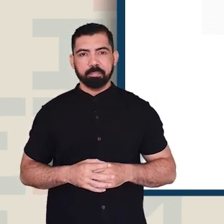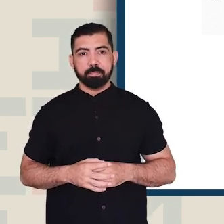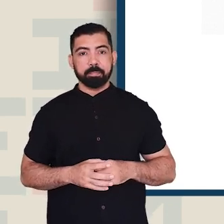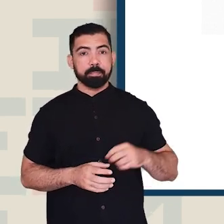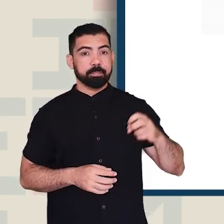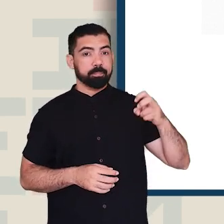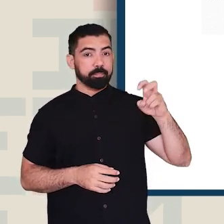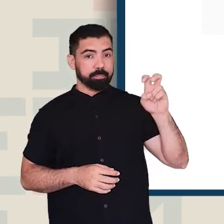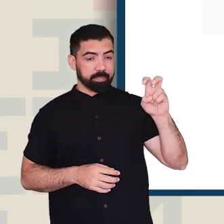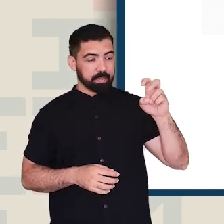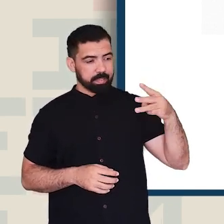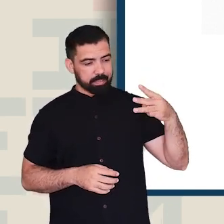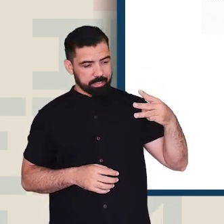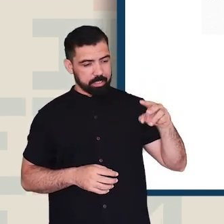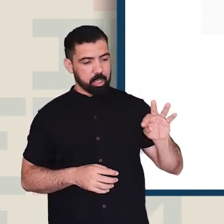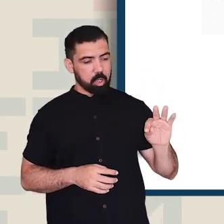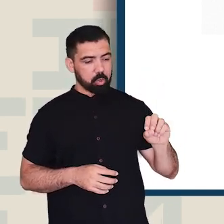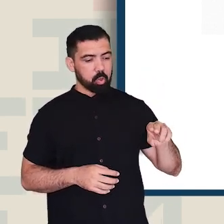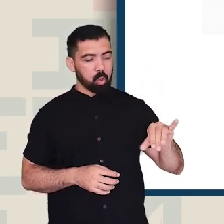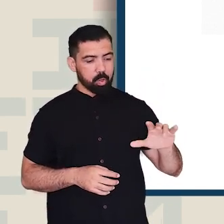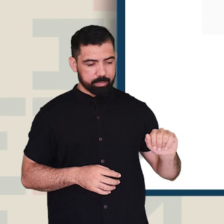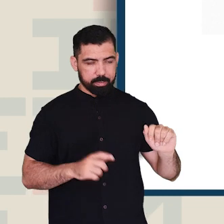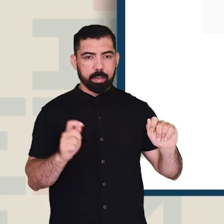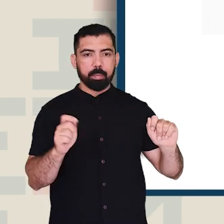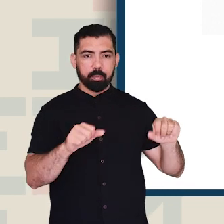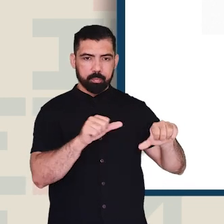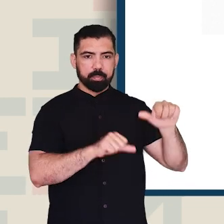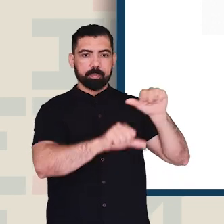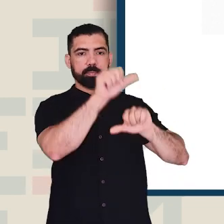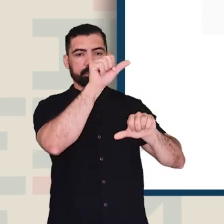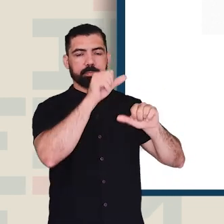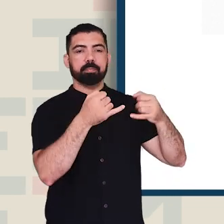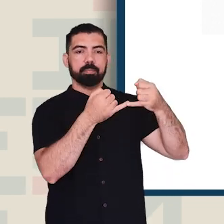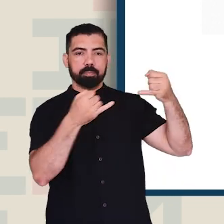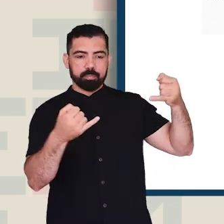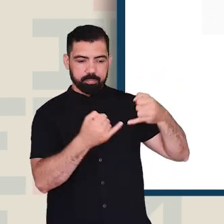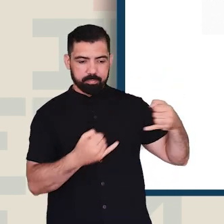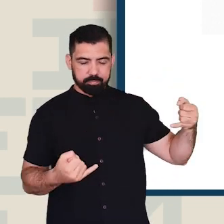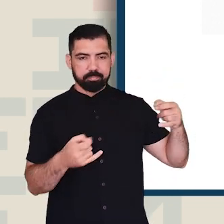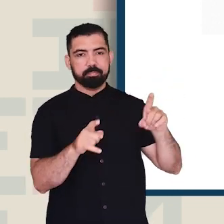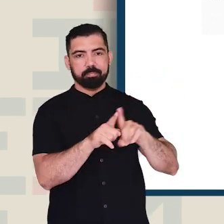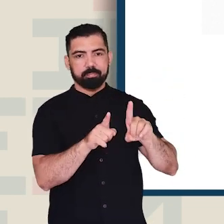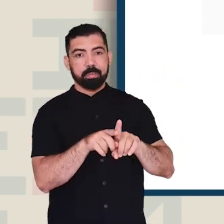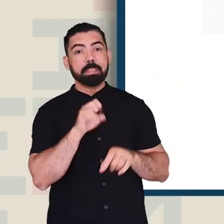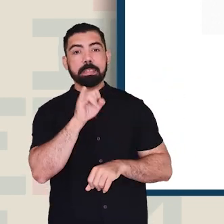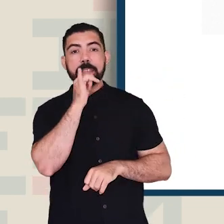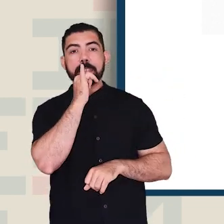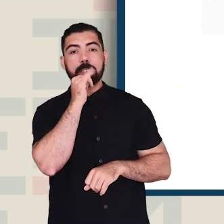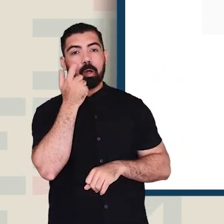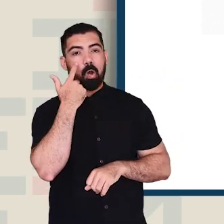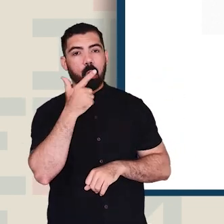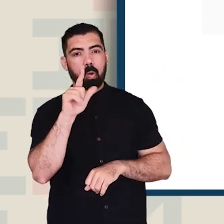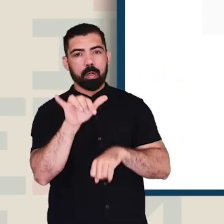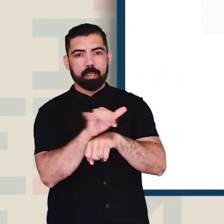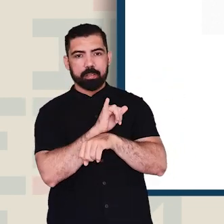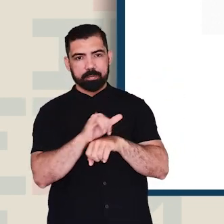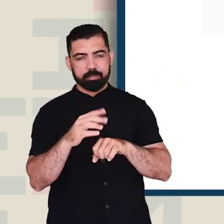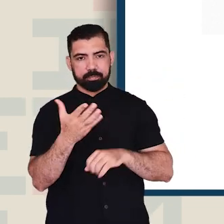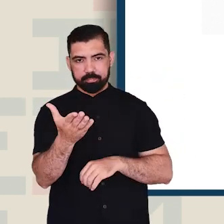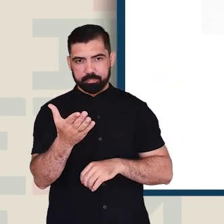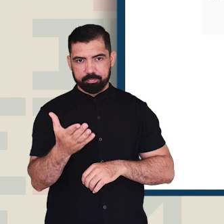Quinta, terça, tônica. Pode ser tanto aqui, primeira corda, quanto aqui. Se você quiser vir para fazer de palheta,